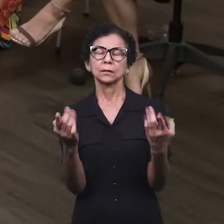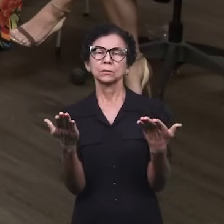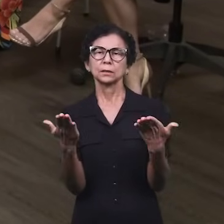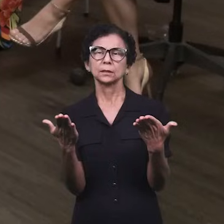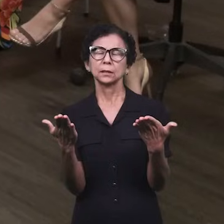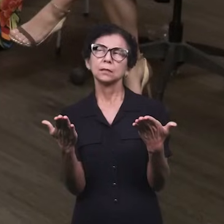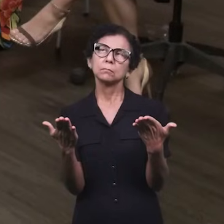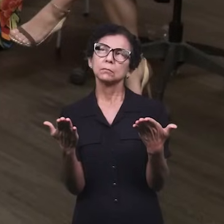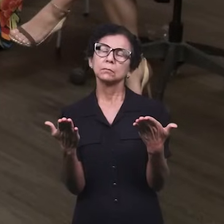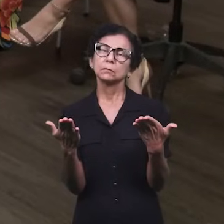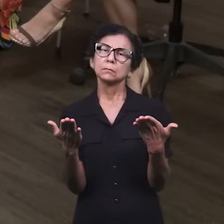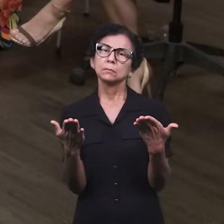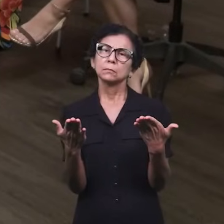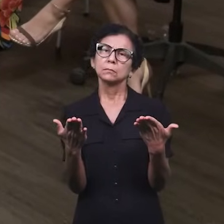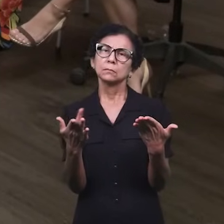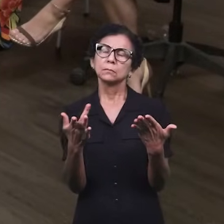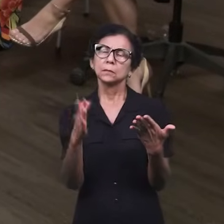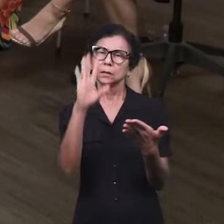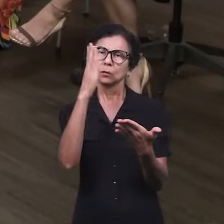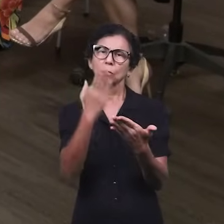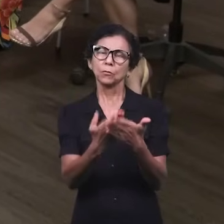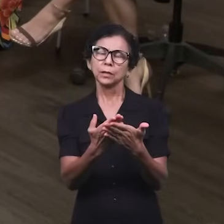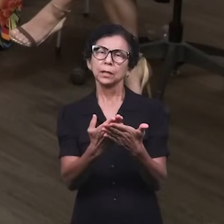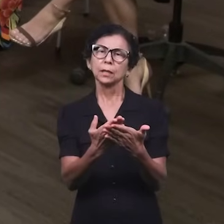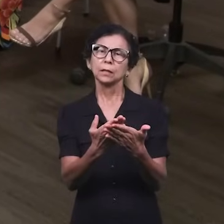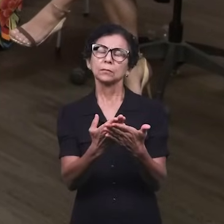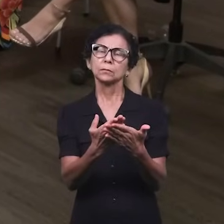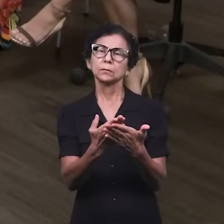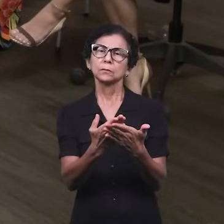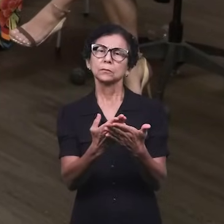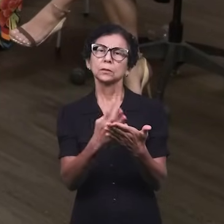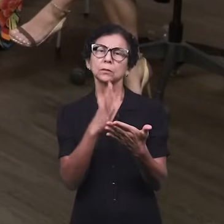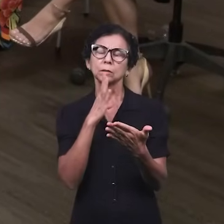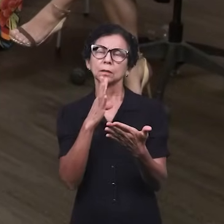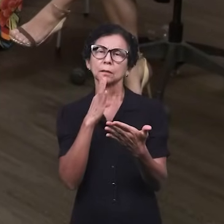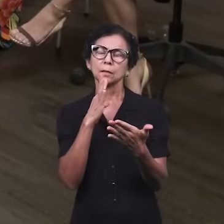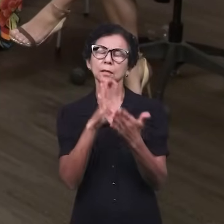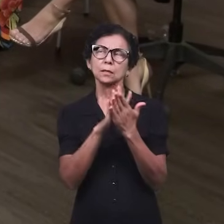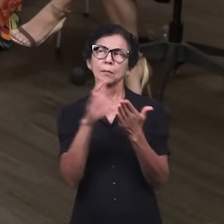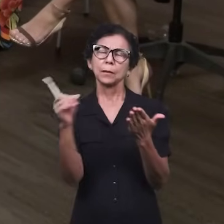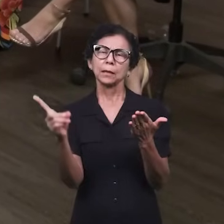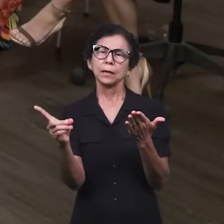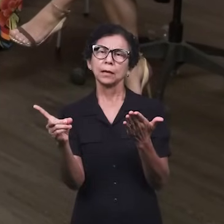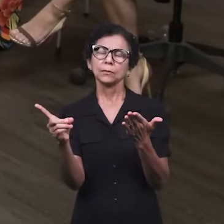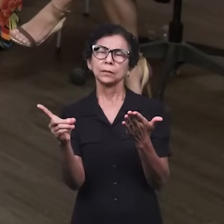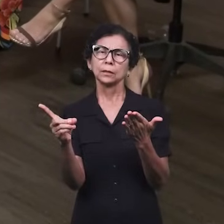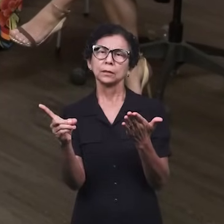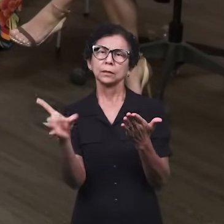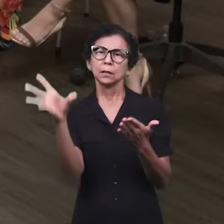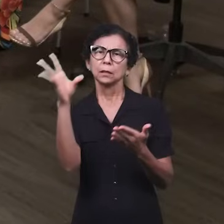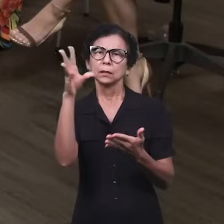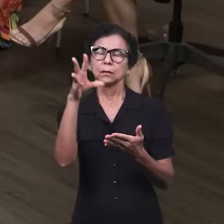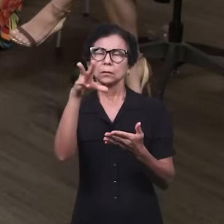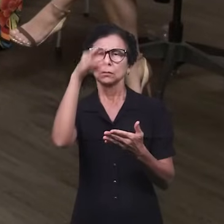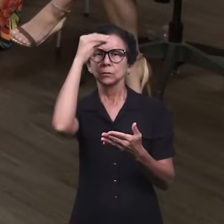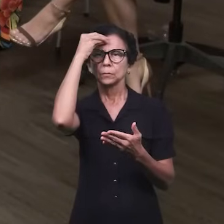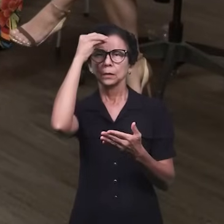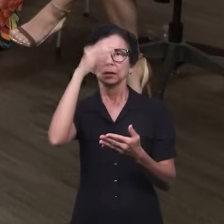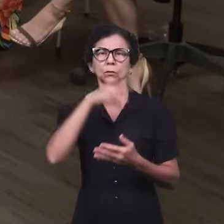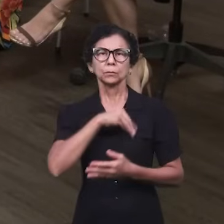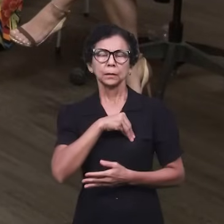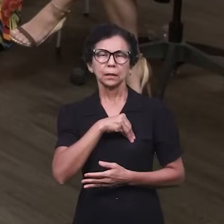palavra no seu coração e você vai ter a palavra no seu coração na medida em que você a ler e a conhecer